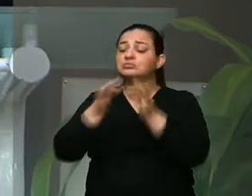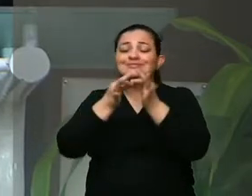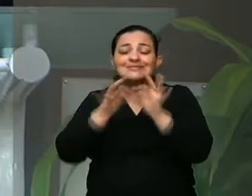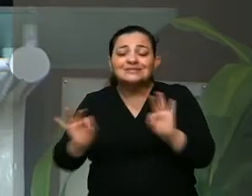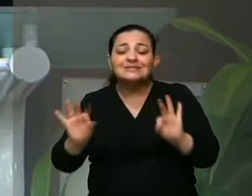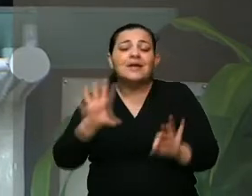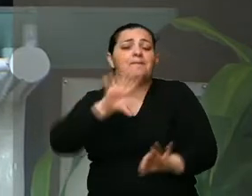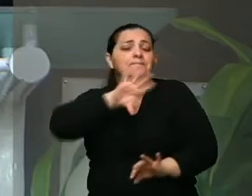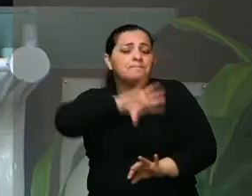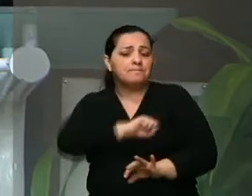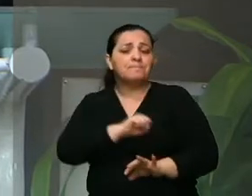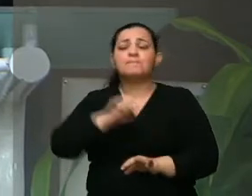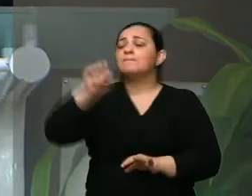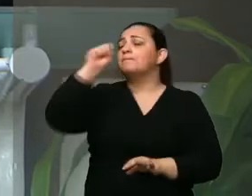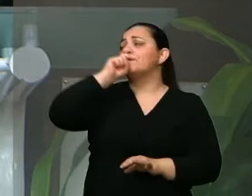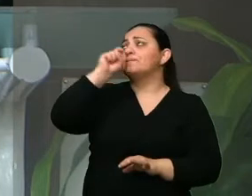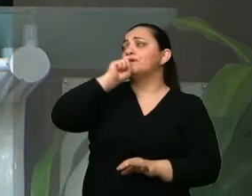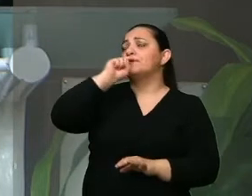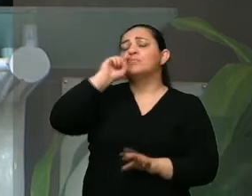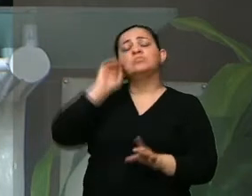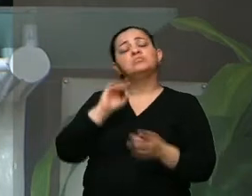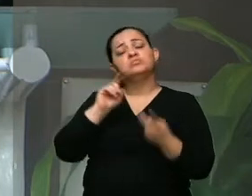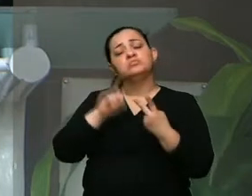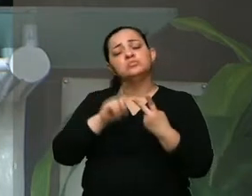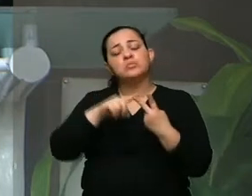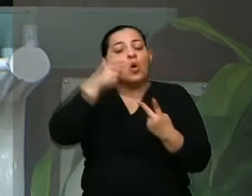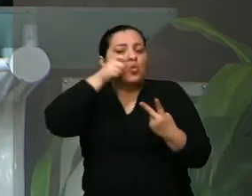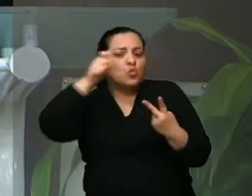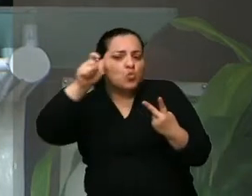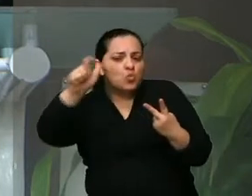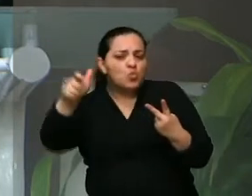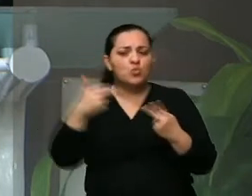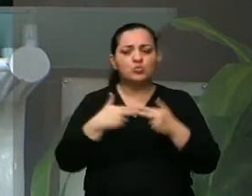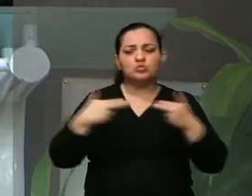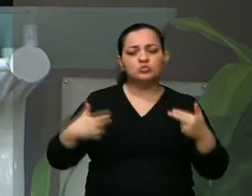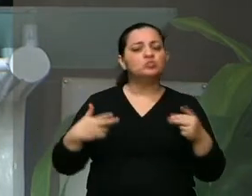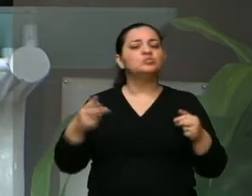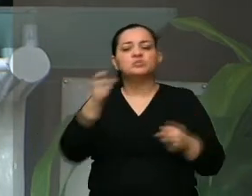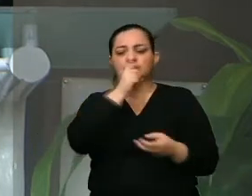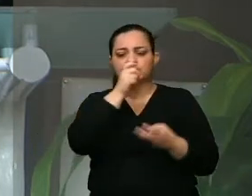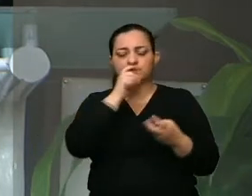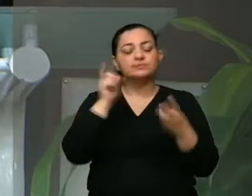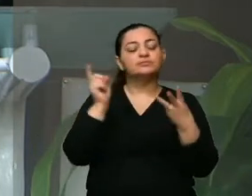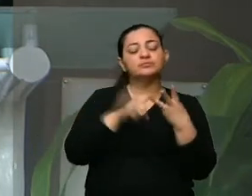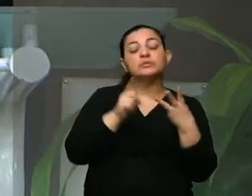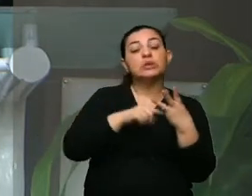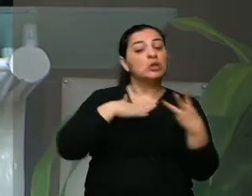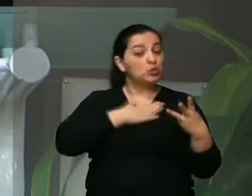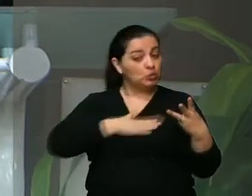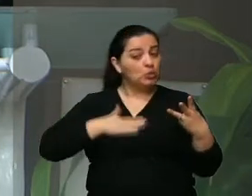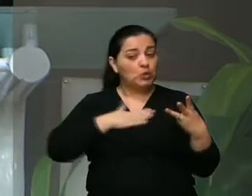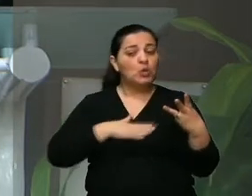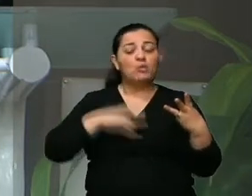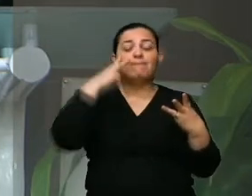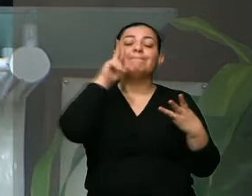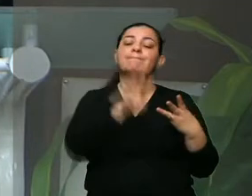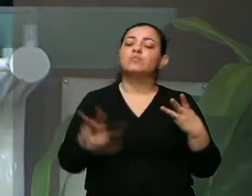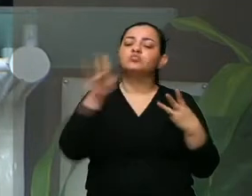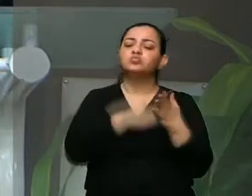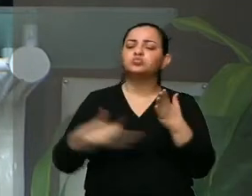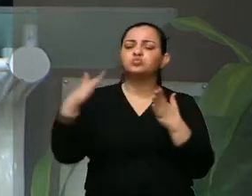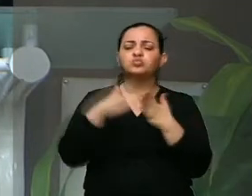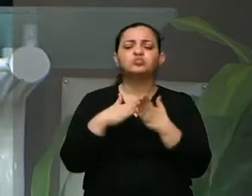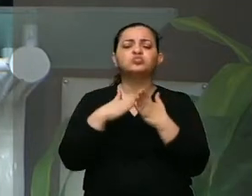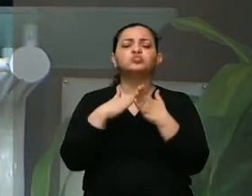amar se seu pai ele se interessasse pelos negócios do pai ele gostasse de ver todas as